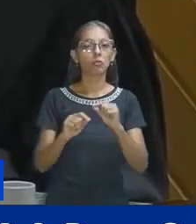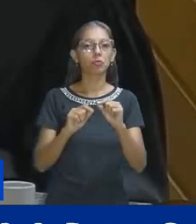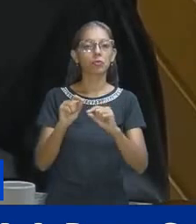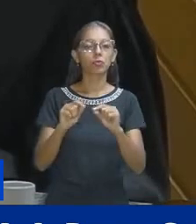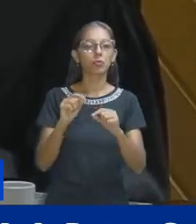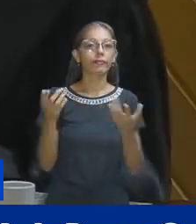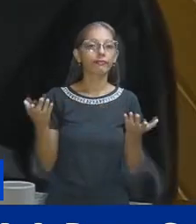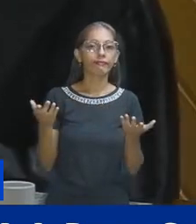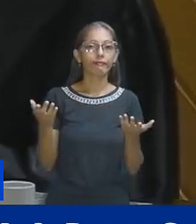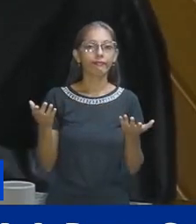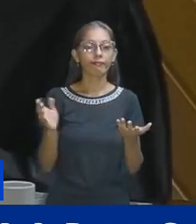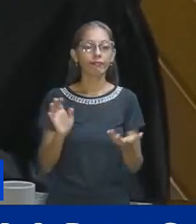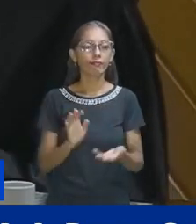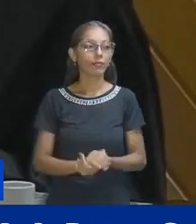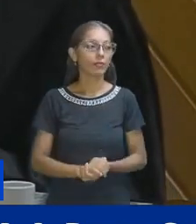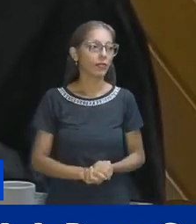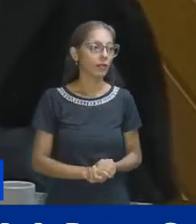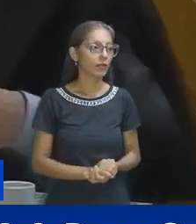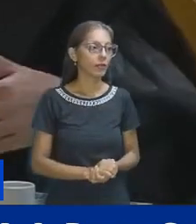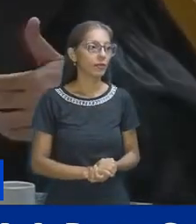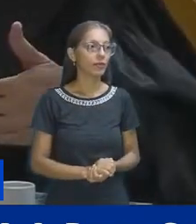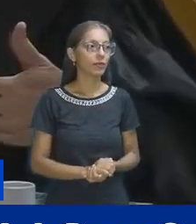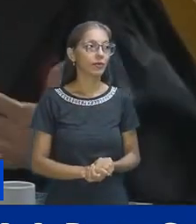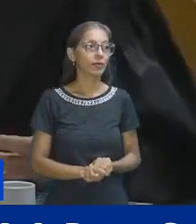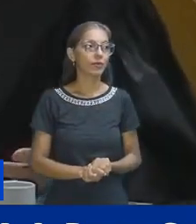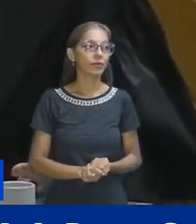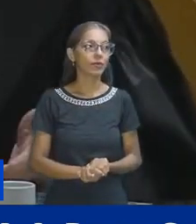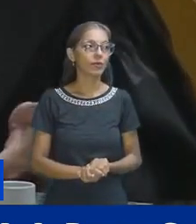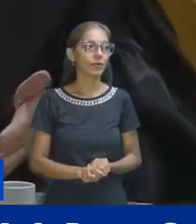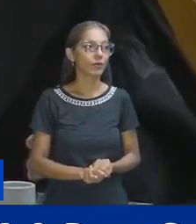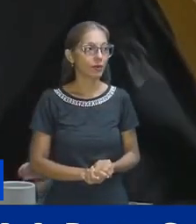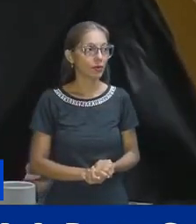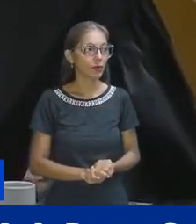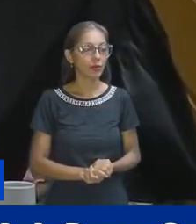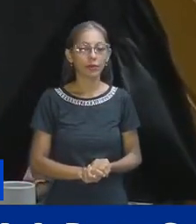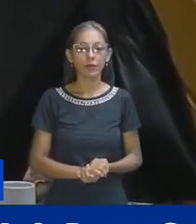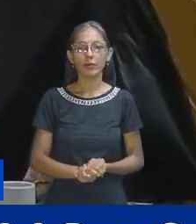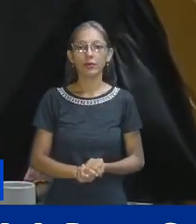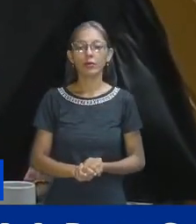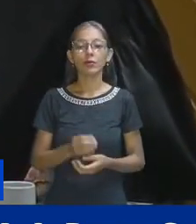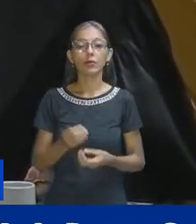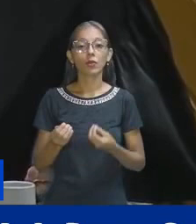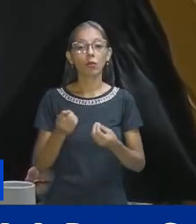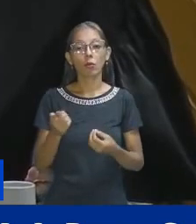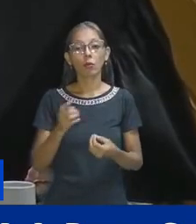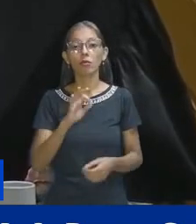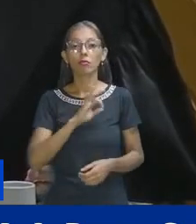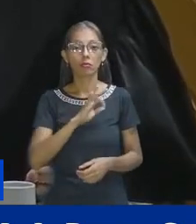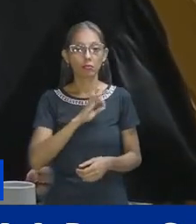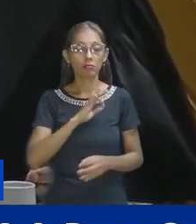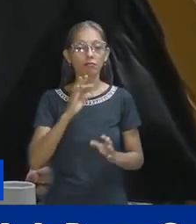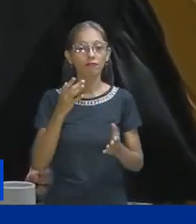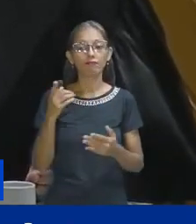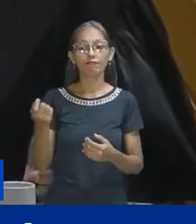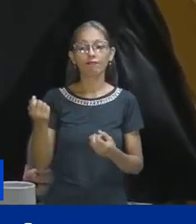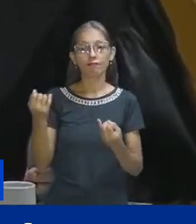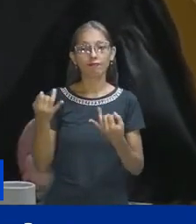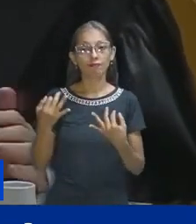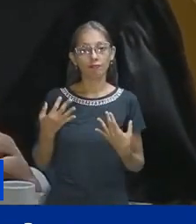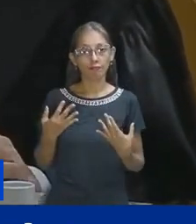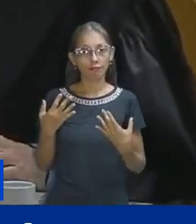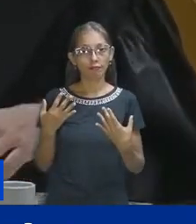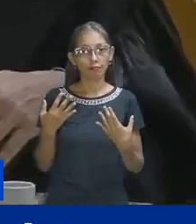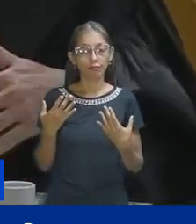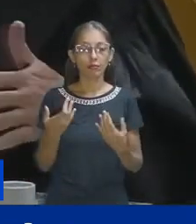feita na AGE? Subsiste, então, somente um depoimento prestado na polícia pela Maria Ramos Souza, de